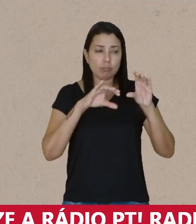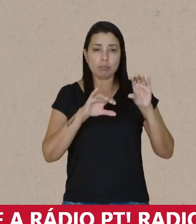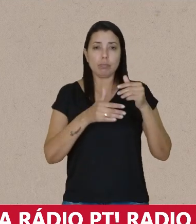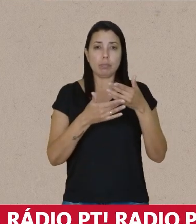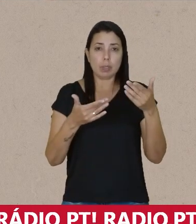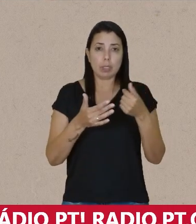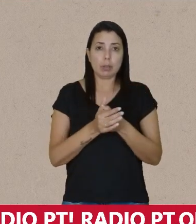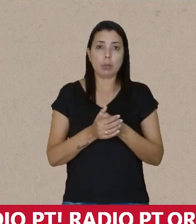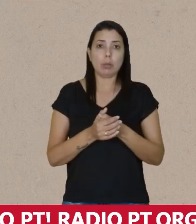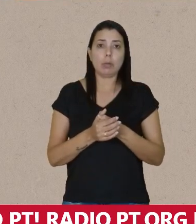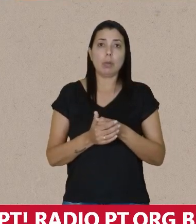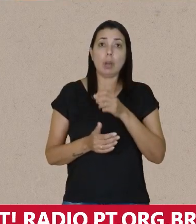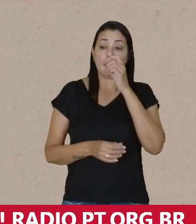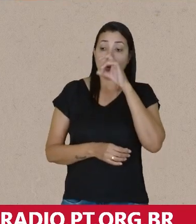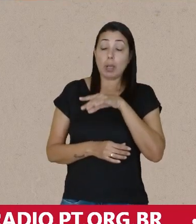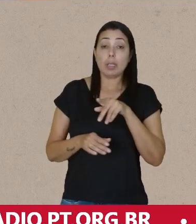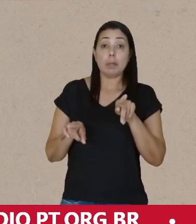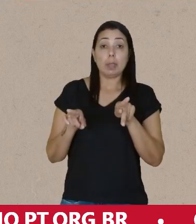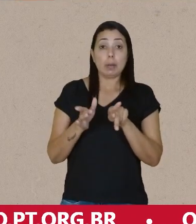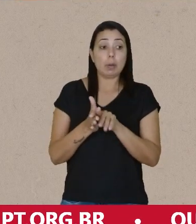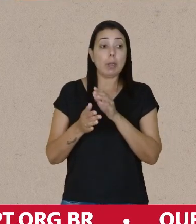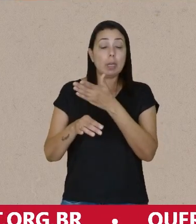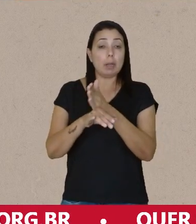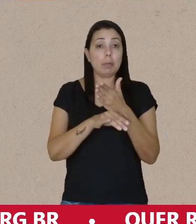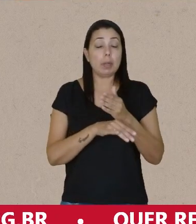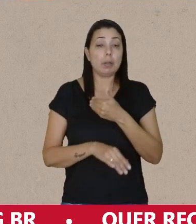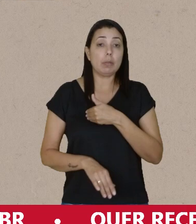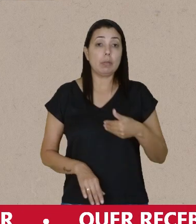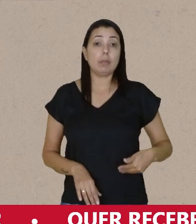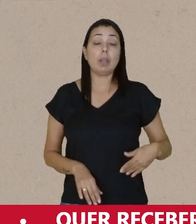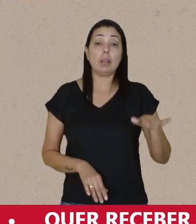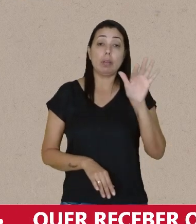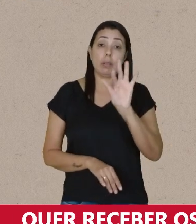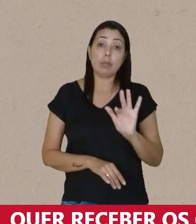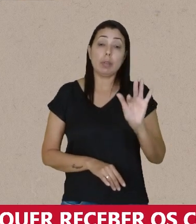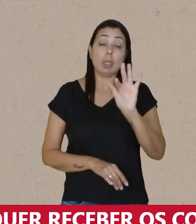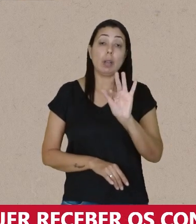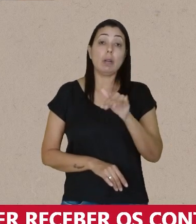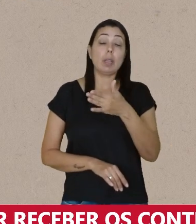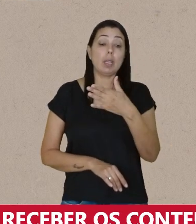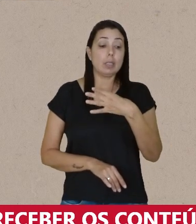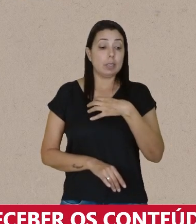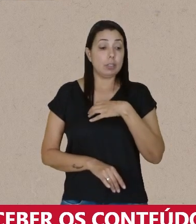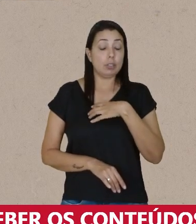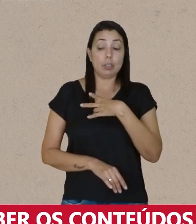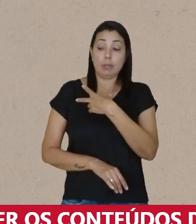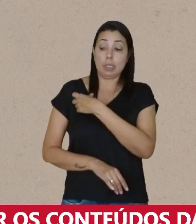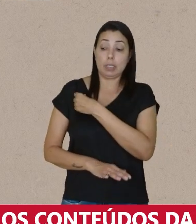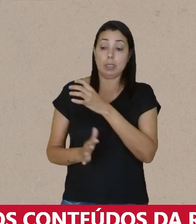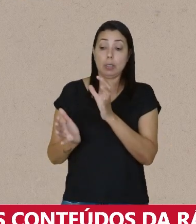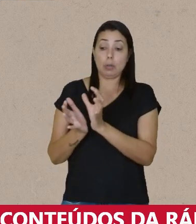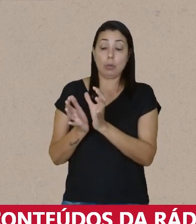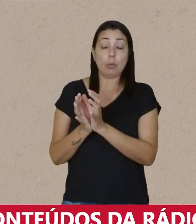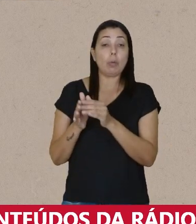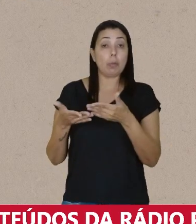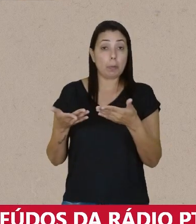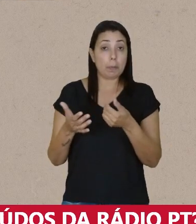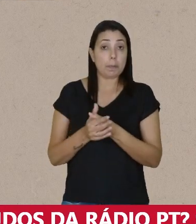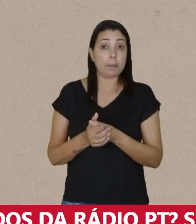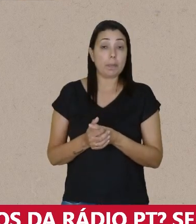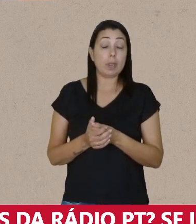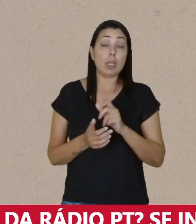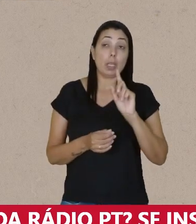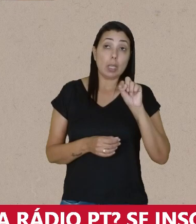do repúdio à prática, né, do governo federal no sentido da imunidade coletiva de rebanho, né,